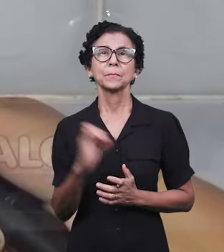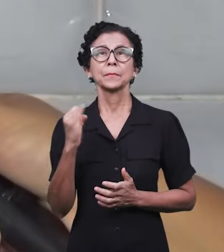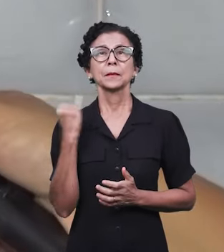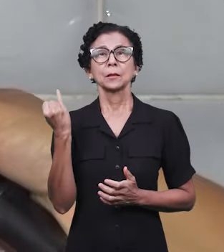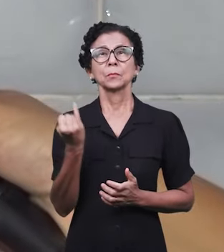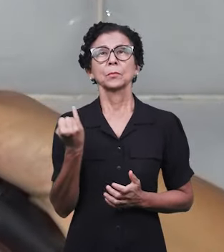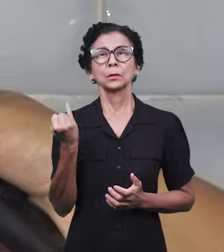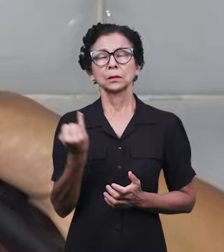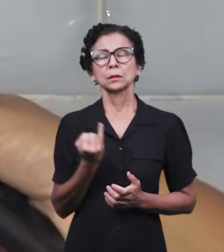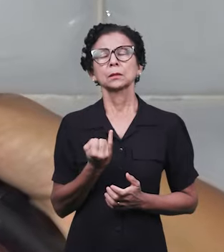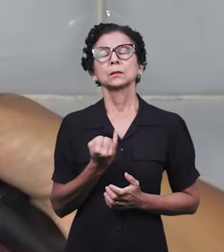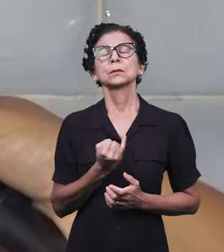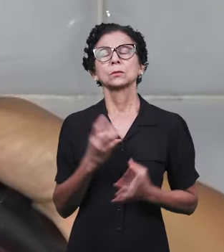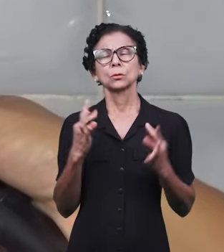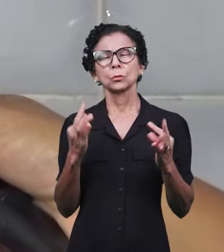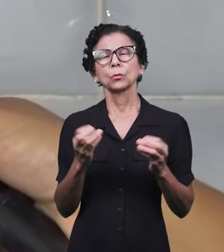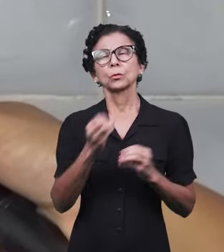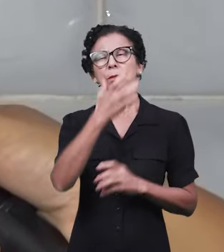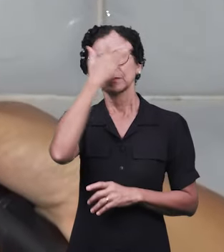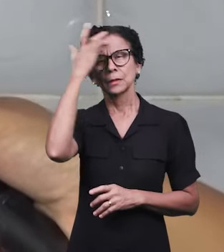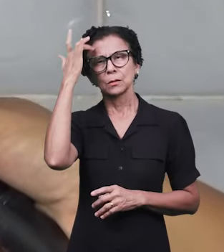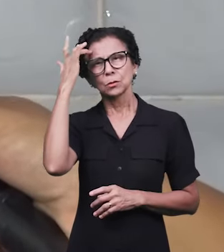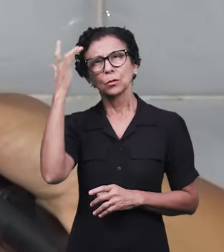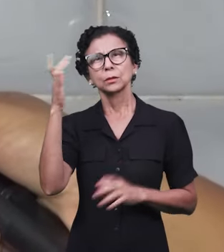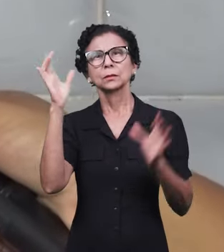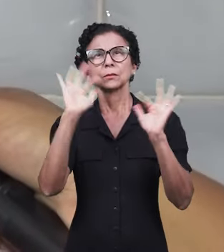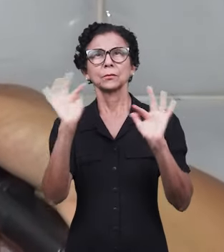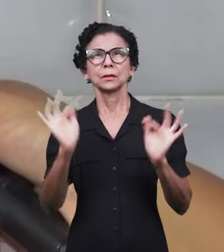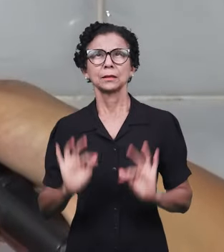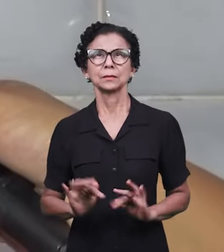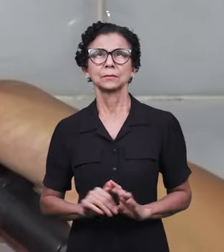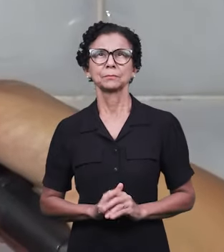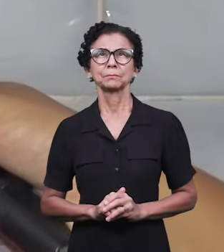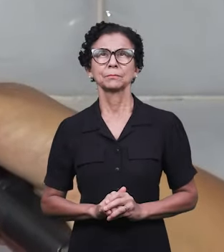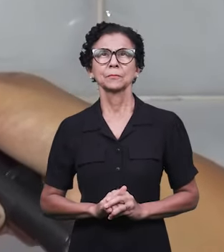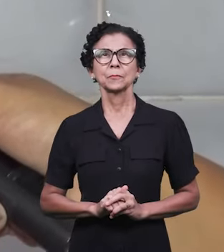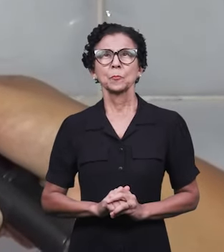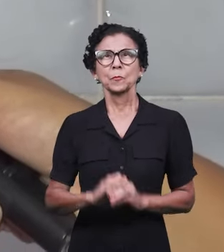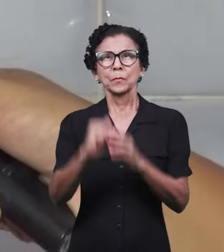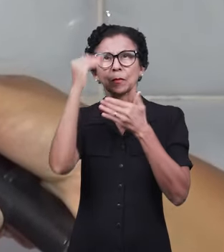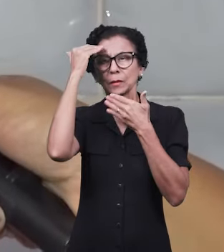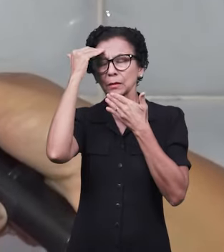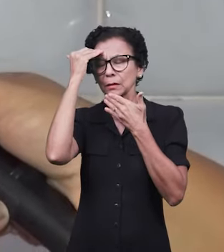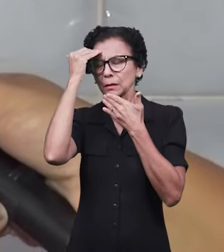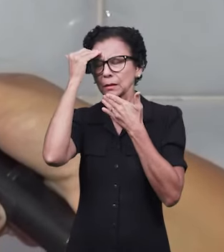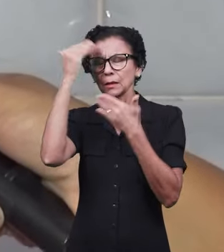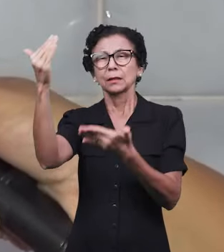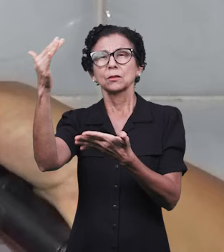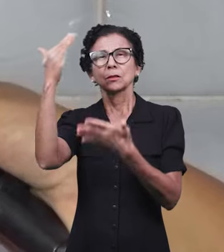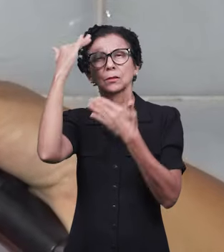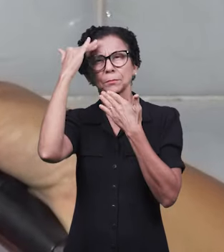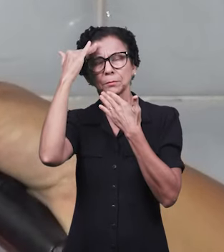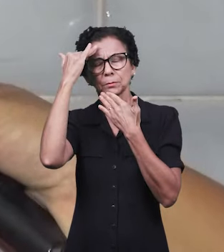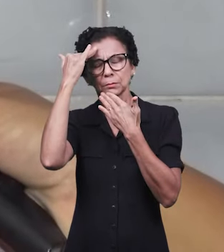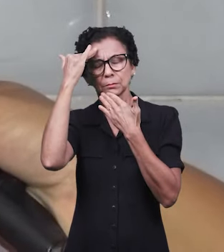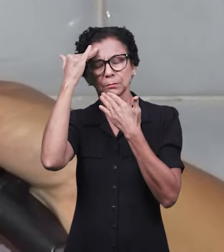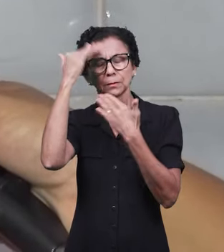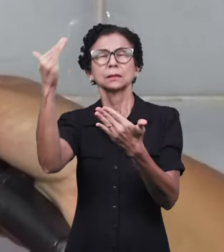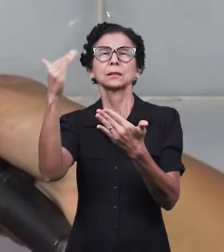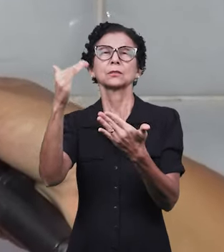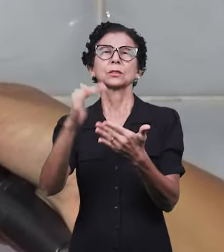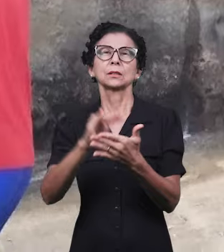com muito amor mesmo, que só Quem conhece o Senhor sabe por que